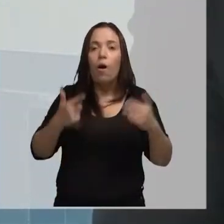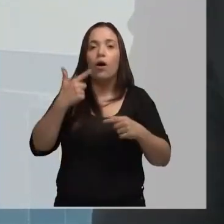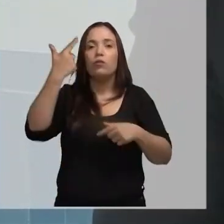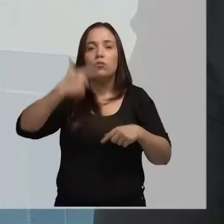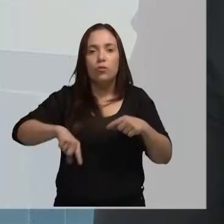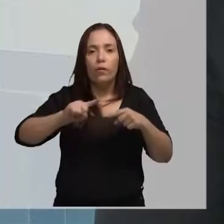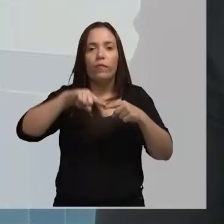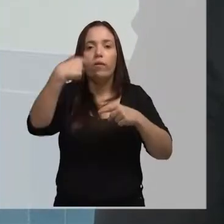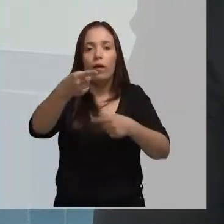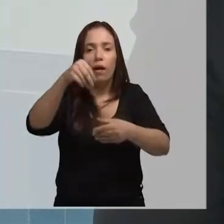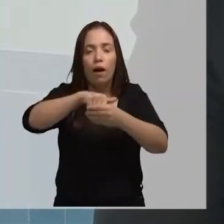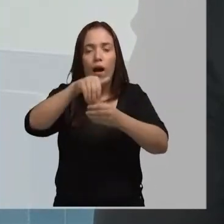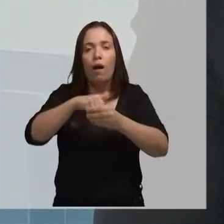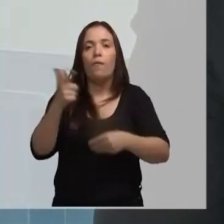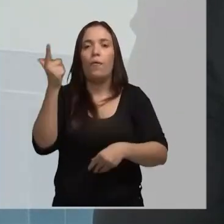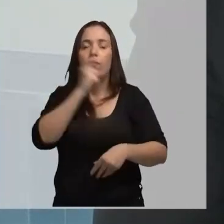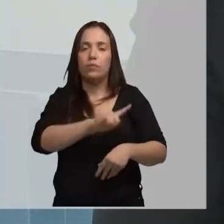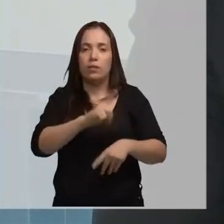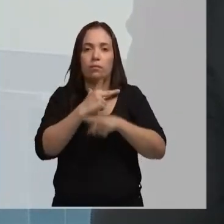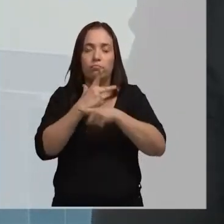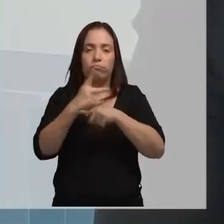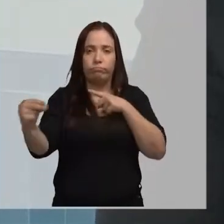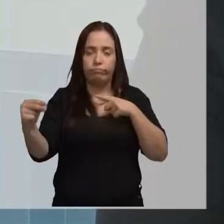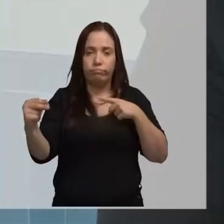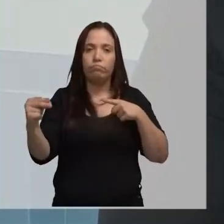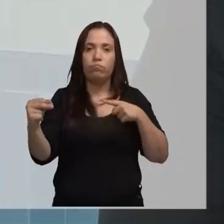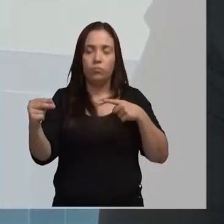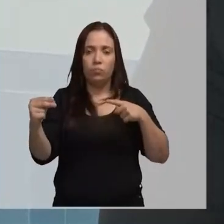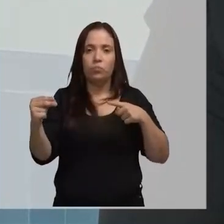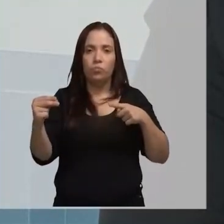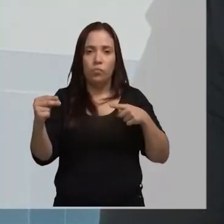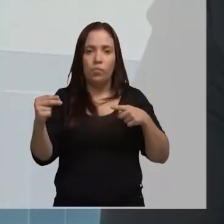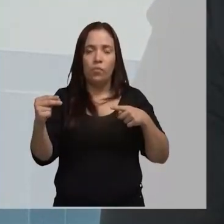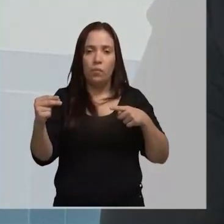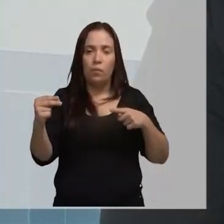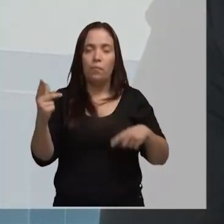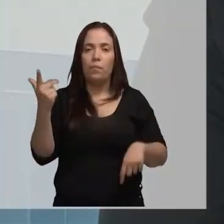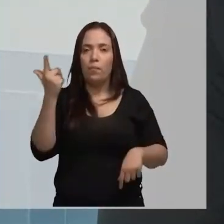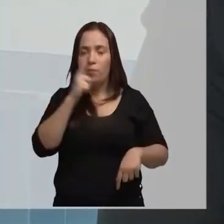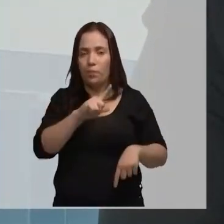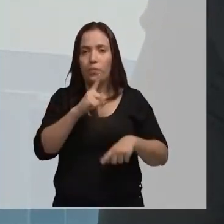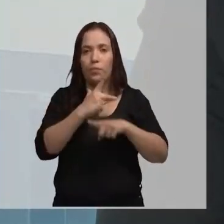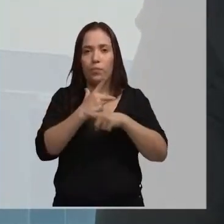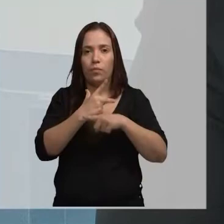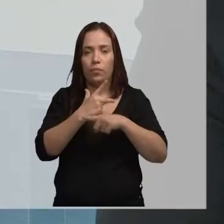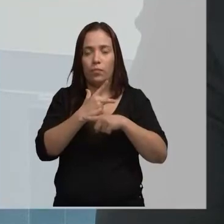se recuperar e aí derrotou um candidato, né,